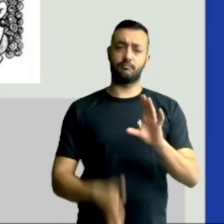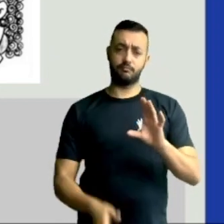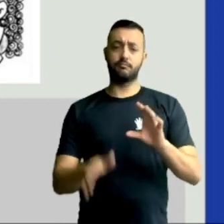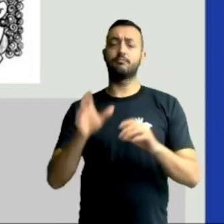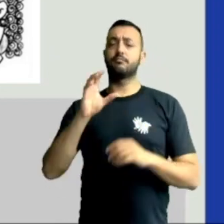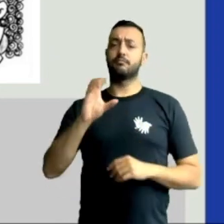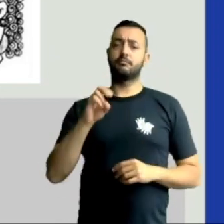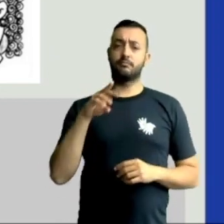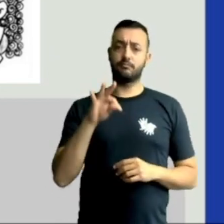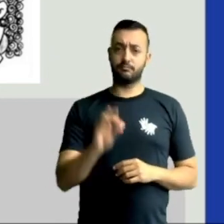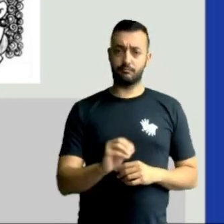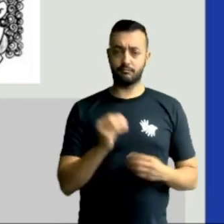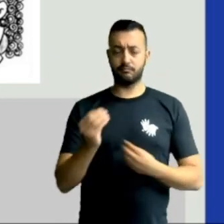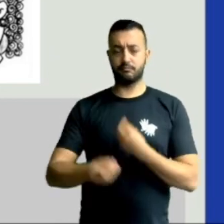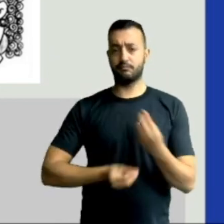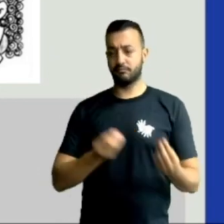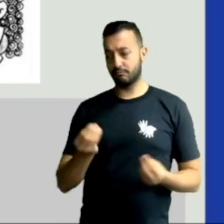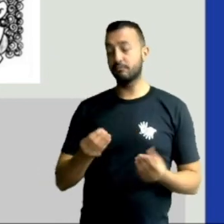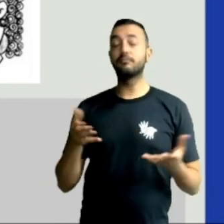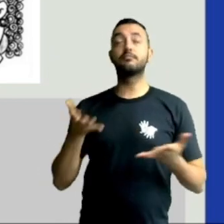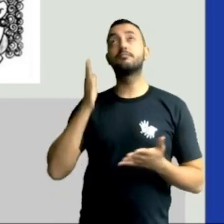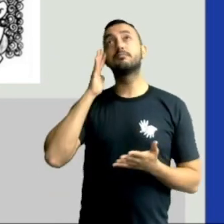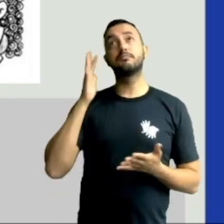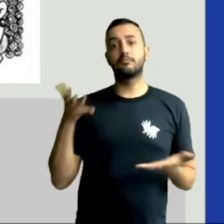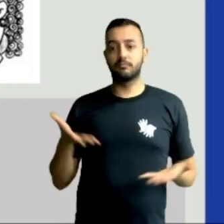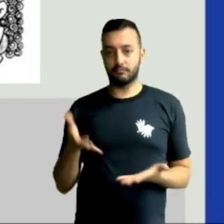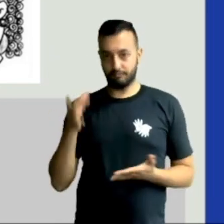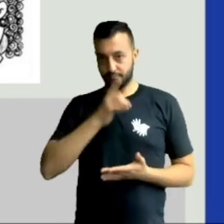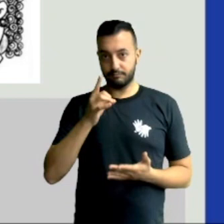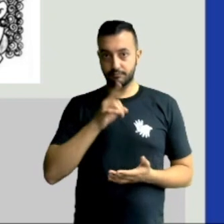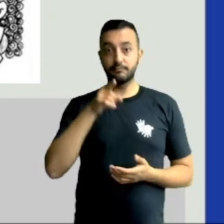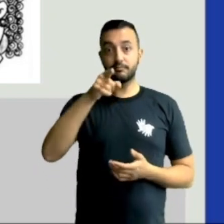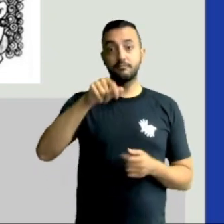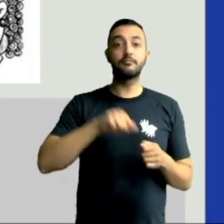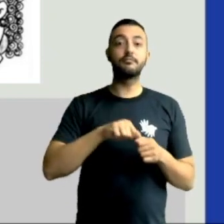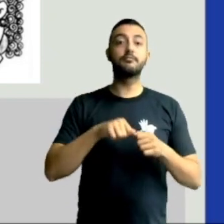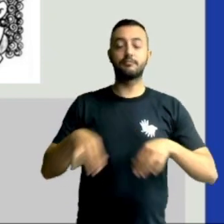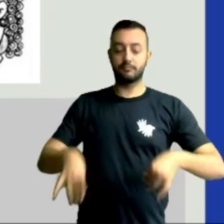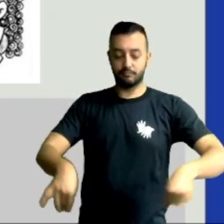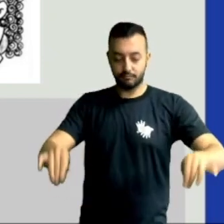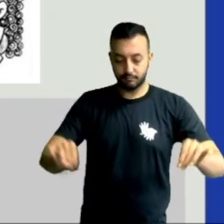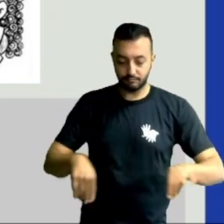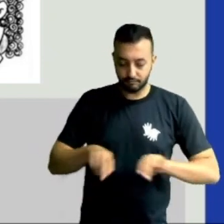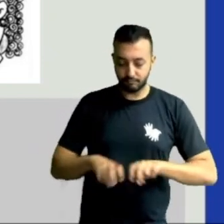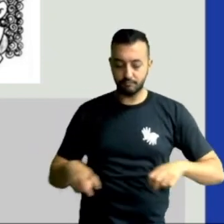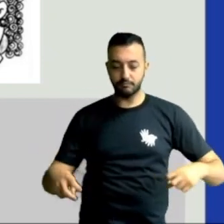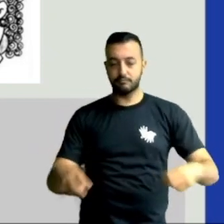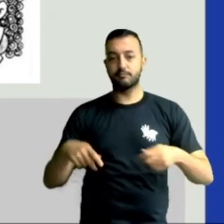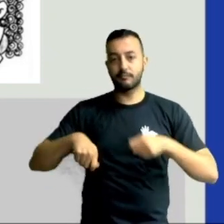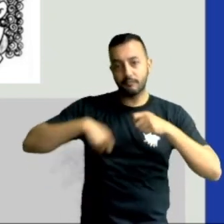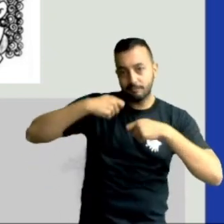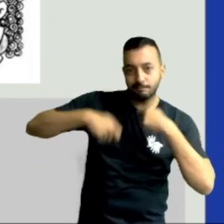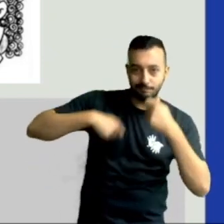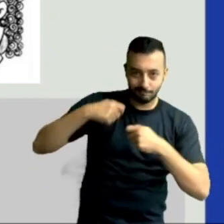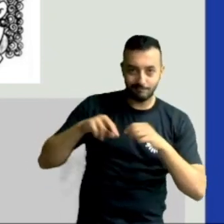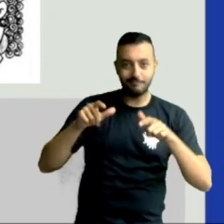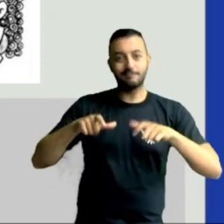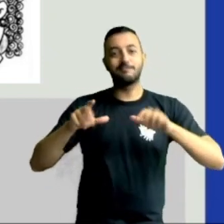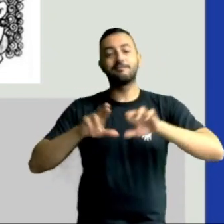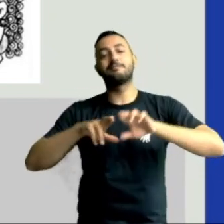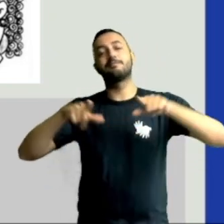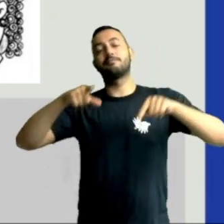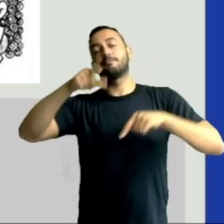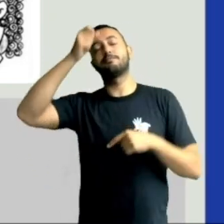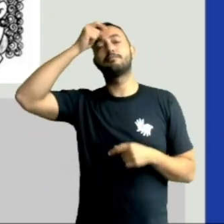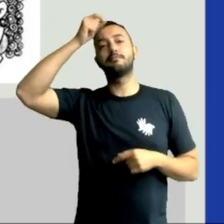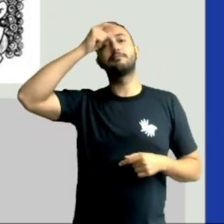conto. Então, você vai imaginar que hoje é domingo e que você vai fazer um piquenique num lugar diferente, certo? Então, você vai produzir o seu